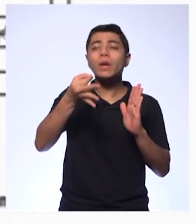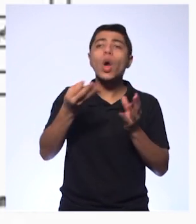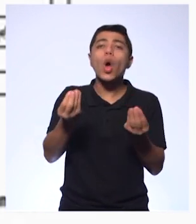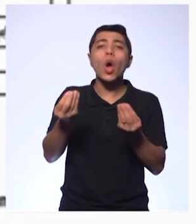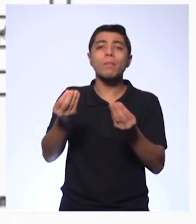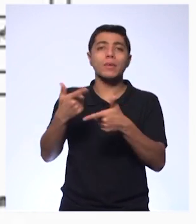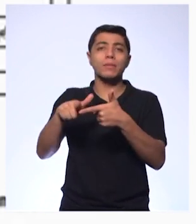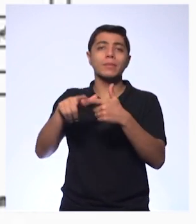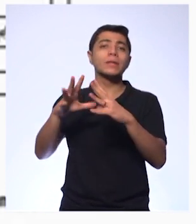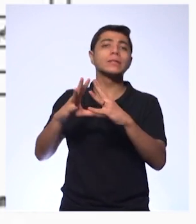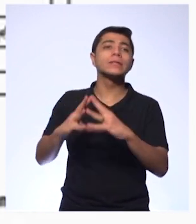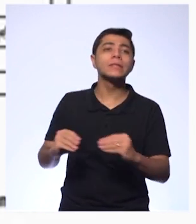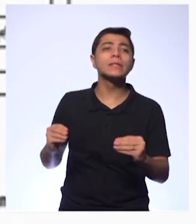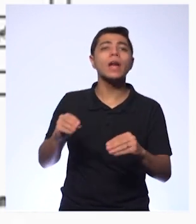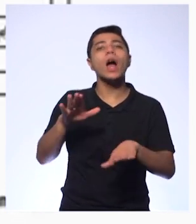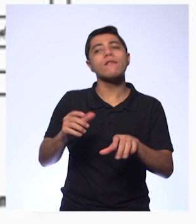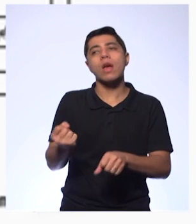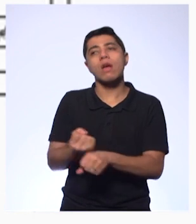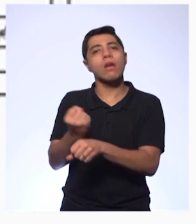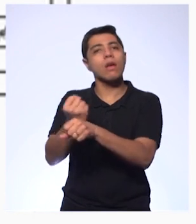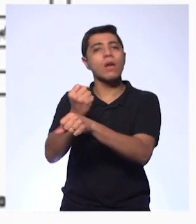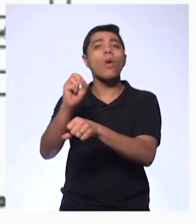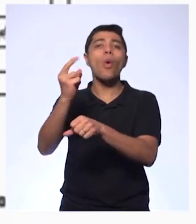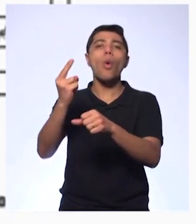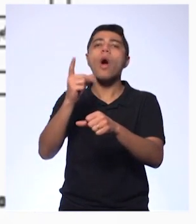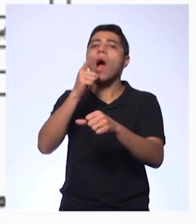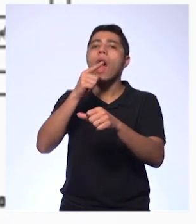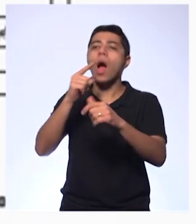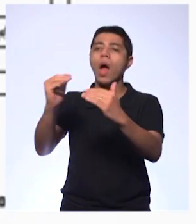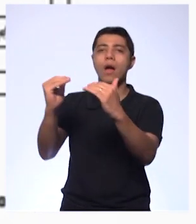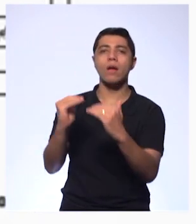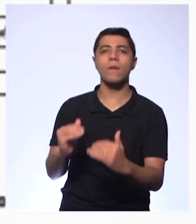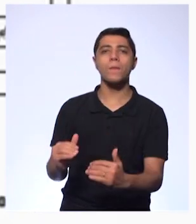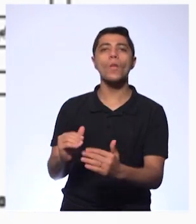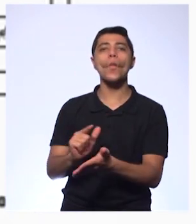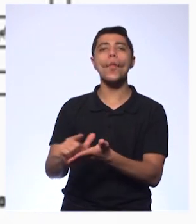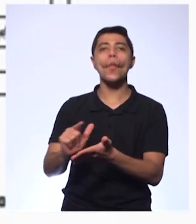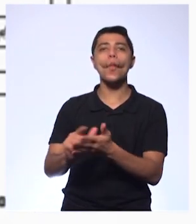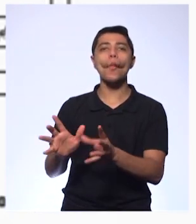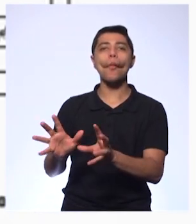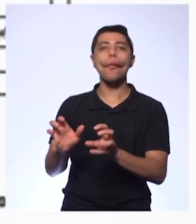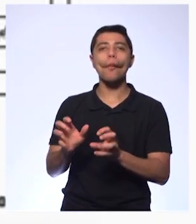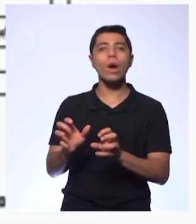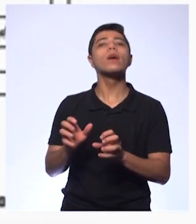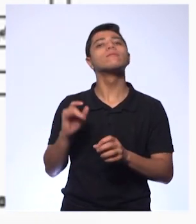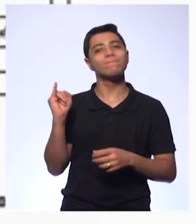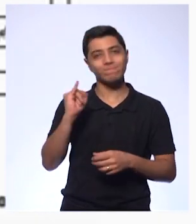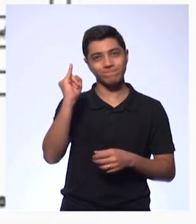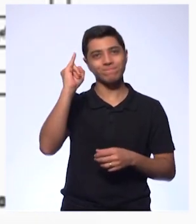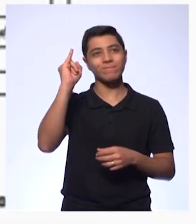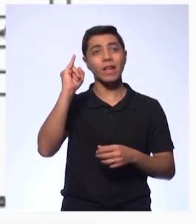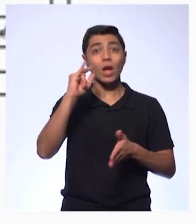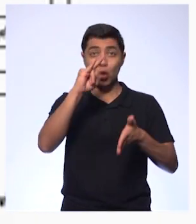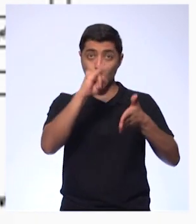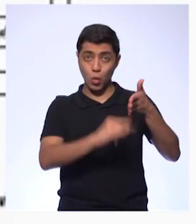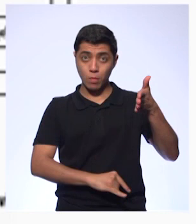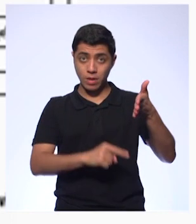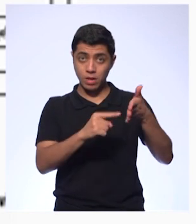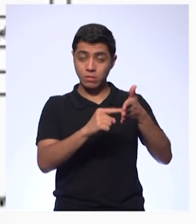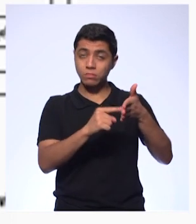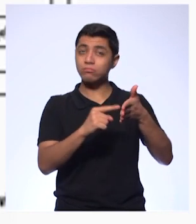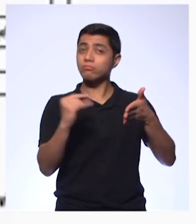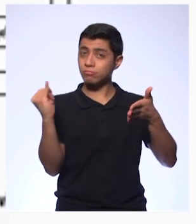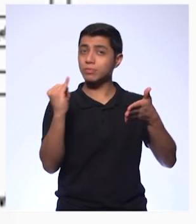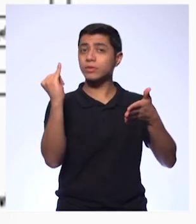obras de estabilização e ou drenagem superficial. Este documento serve de base para ações de redução e eliminação dos riscos e também